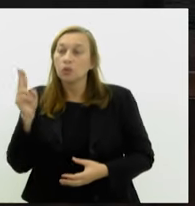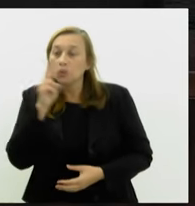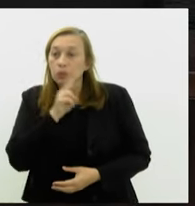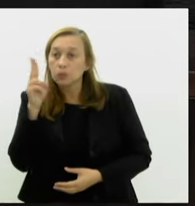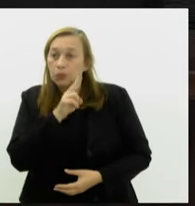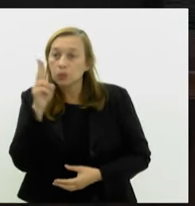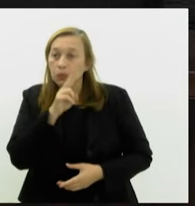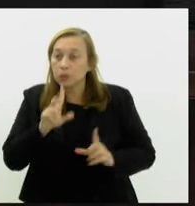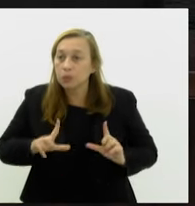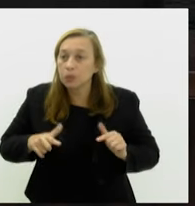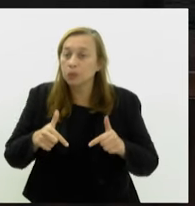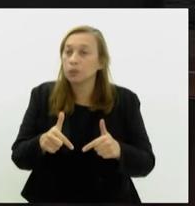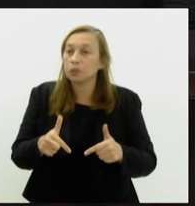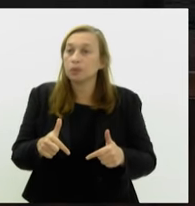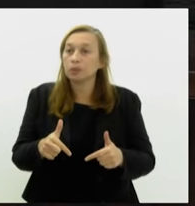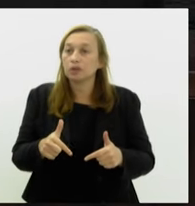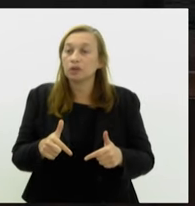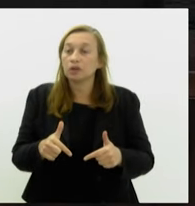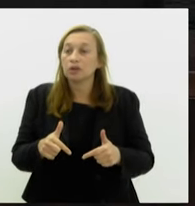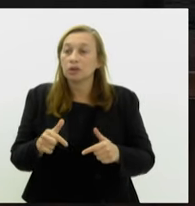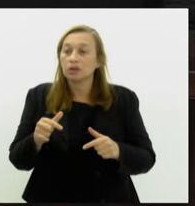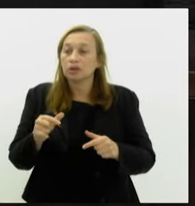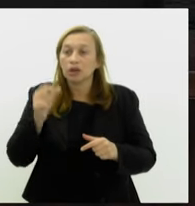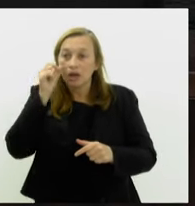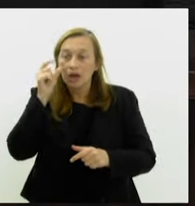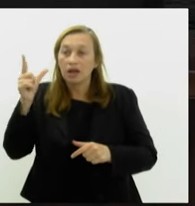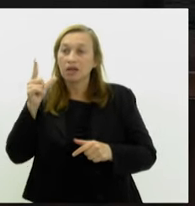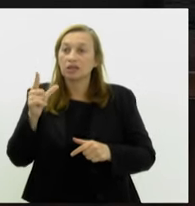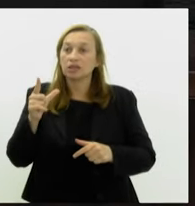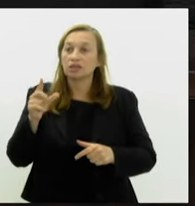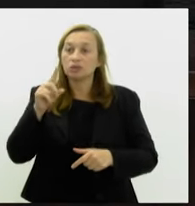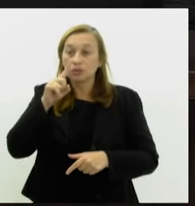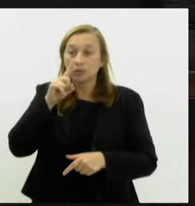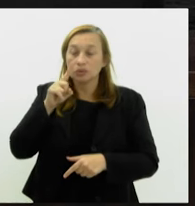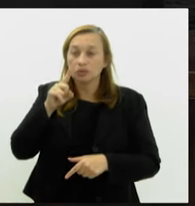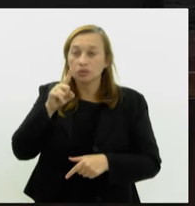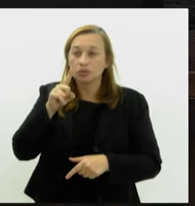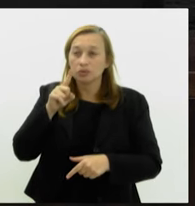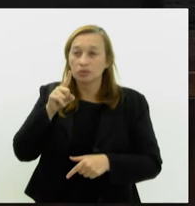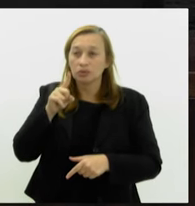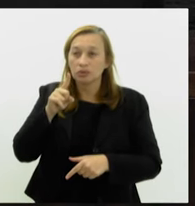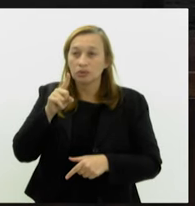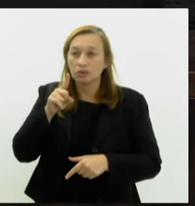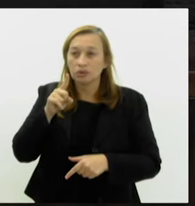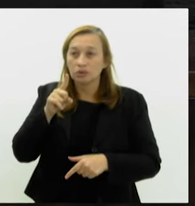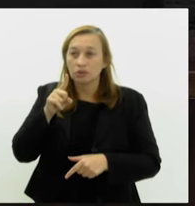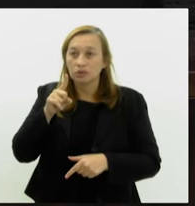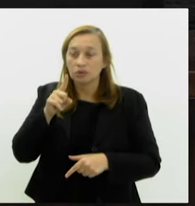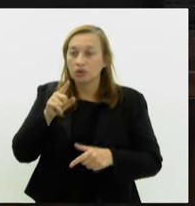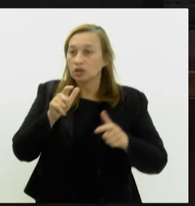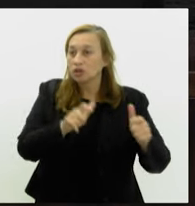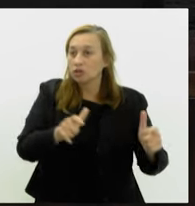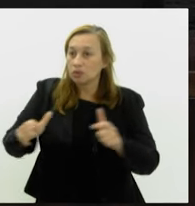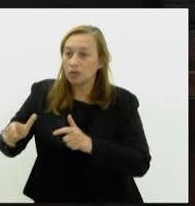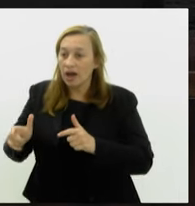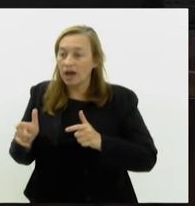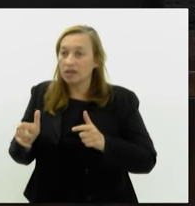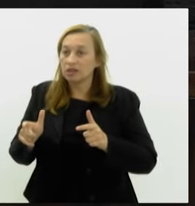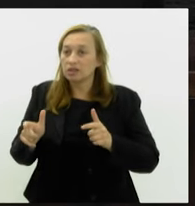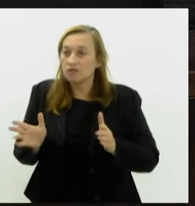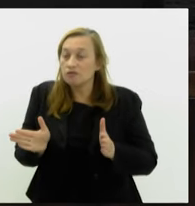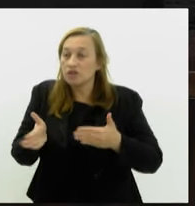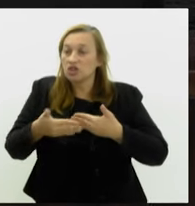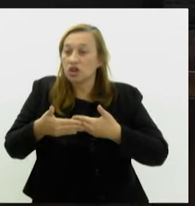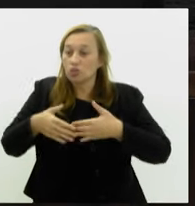urgentes de alerta sobre estado de emergência em estabelecimentos situados em recintos fechados em função de